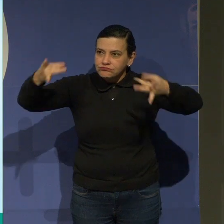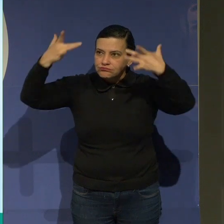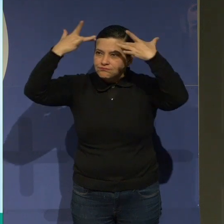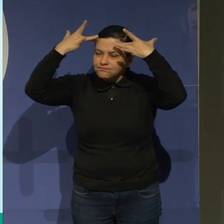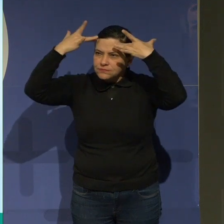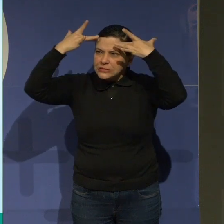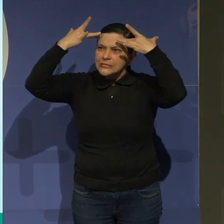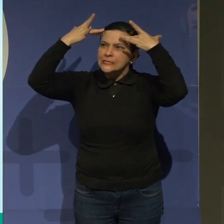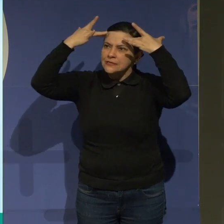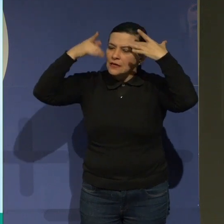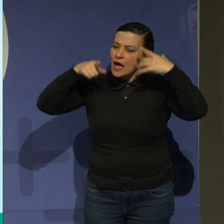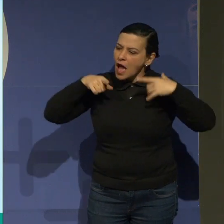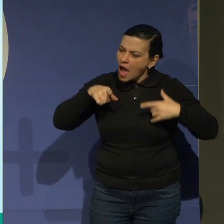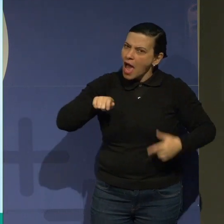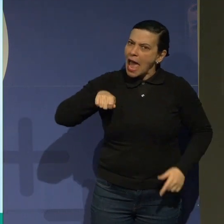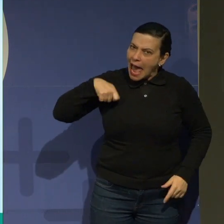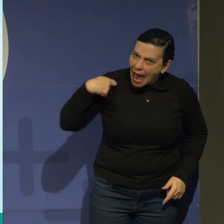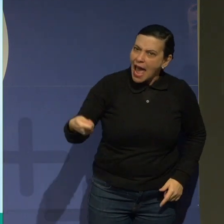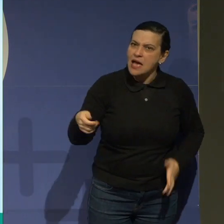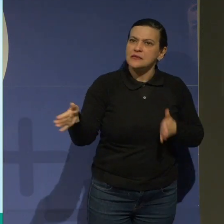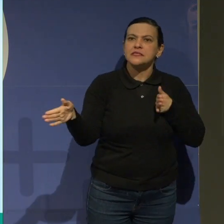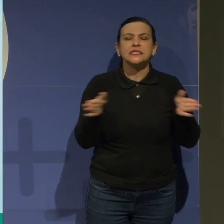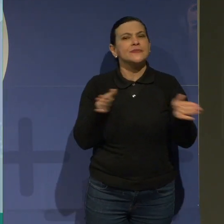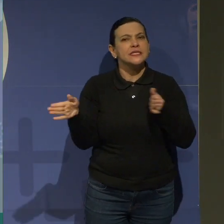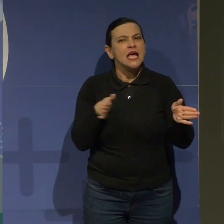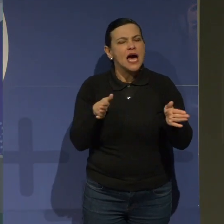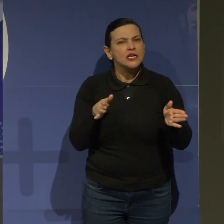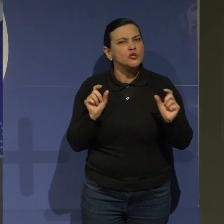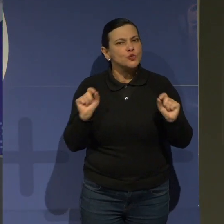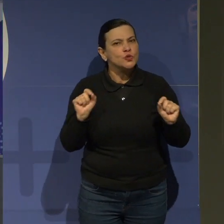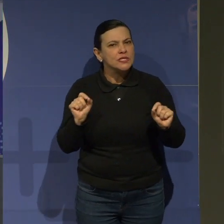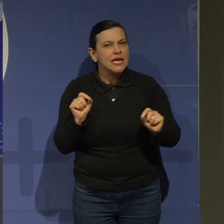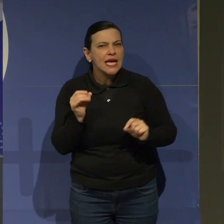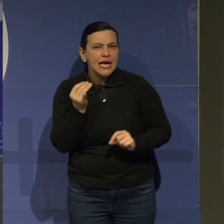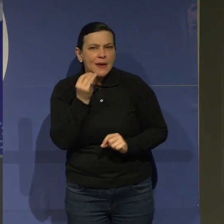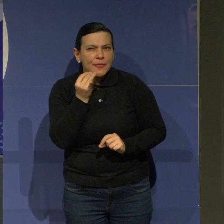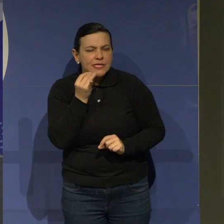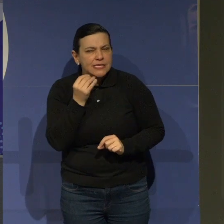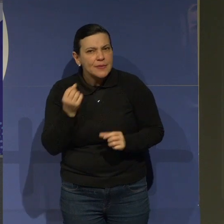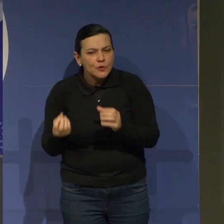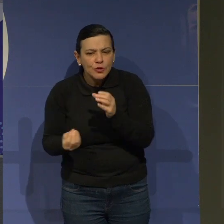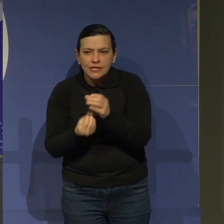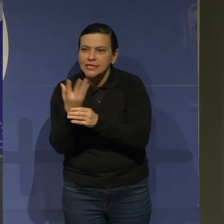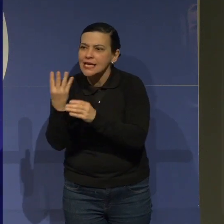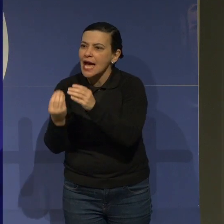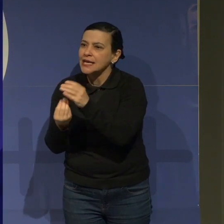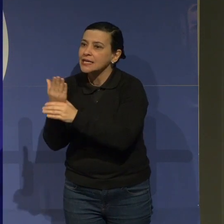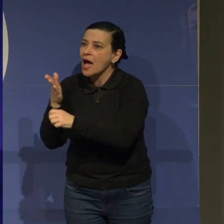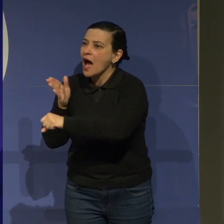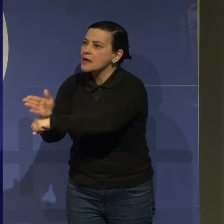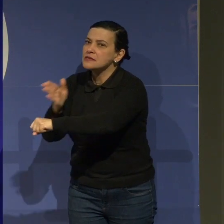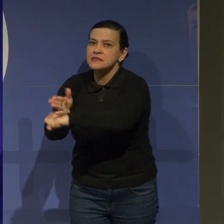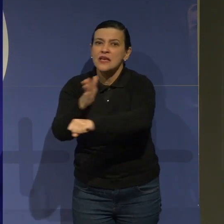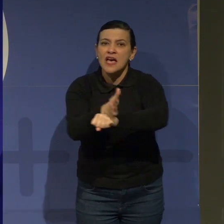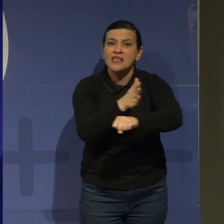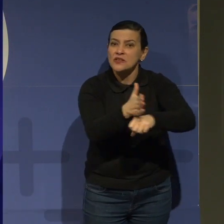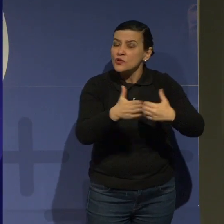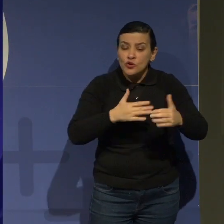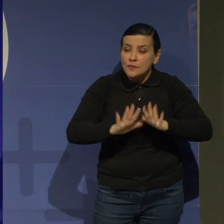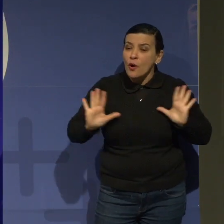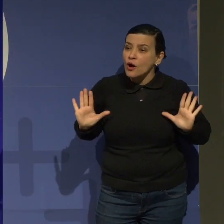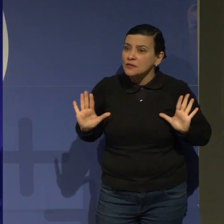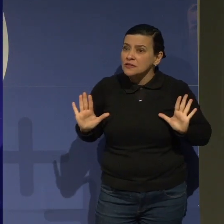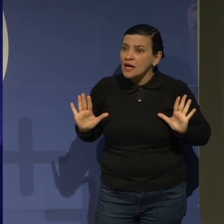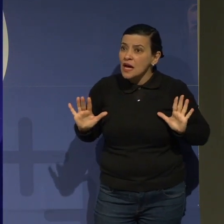o que é acessibilidade. Então, a acessibilidade é a gente criar, viabilizar acessos, seja quais forem esses